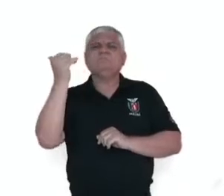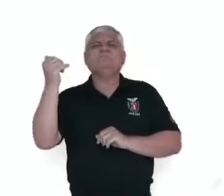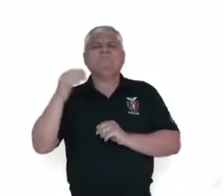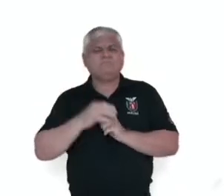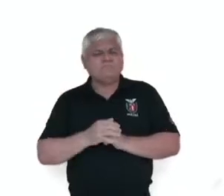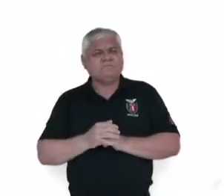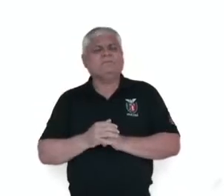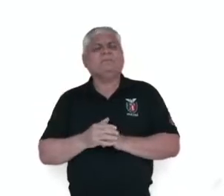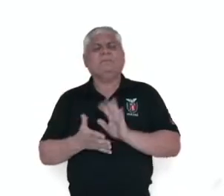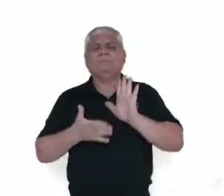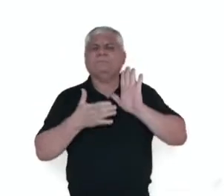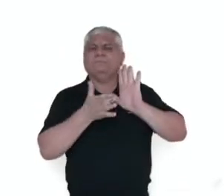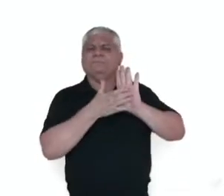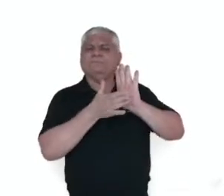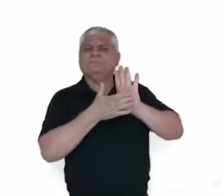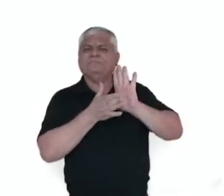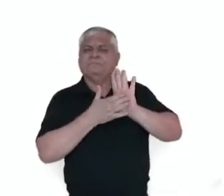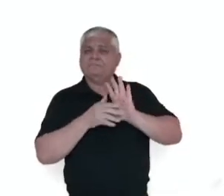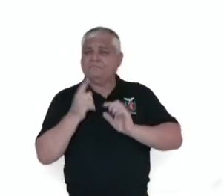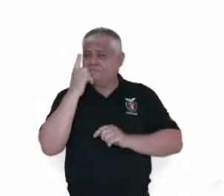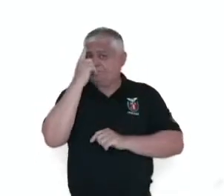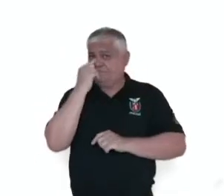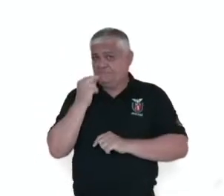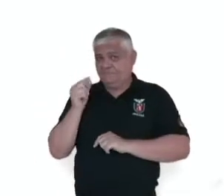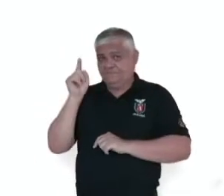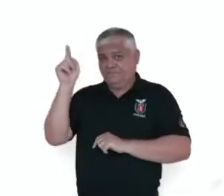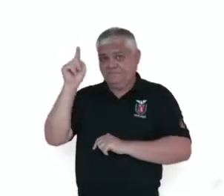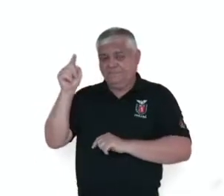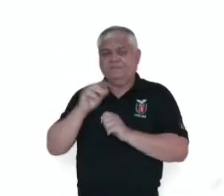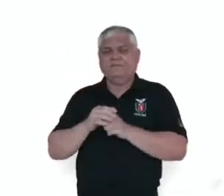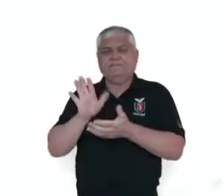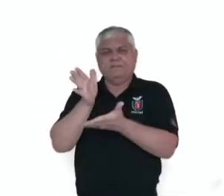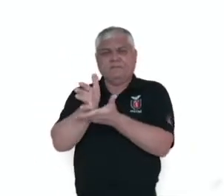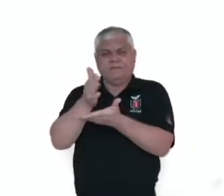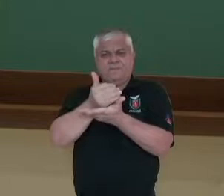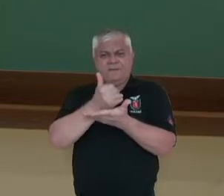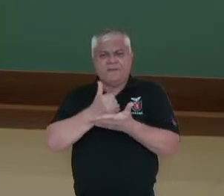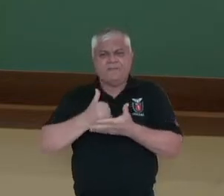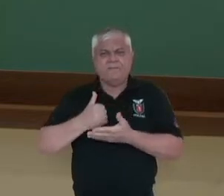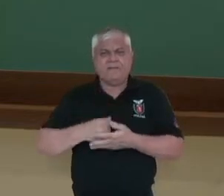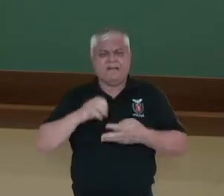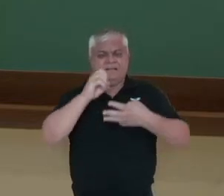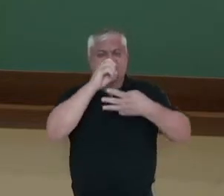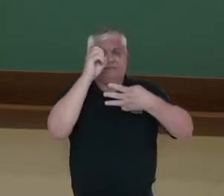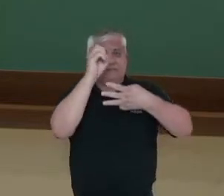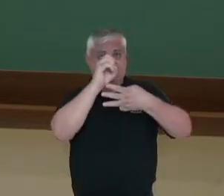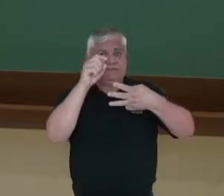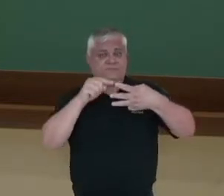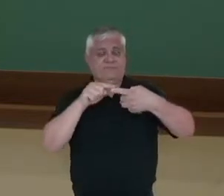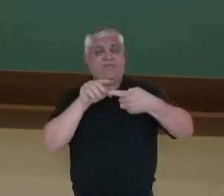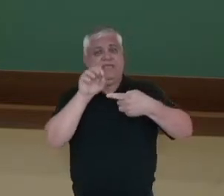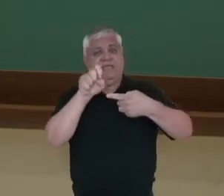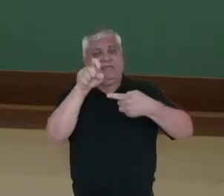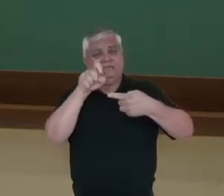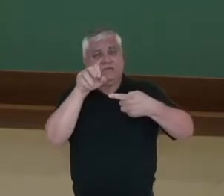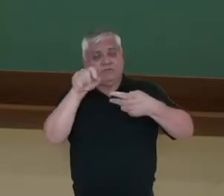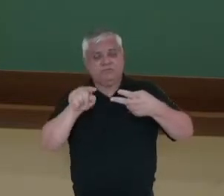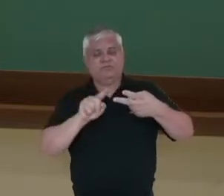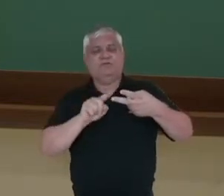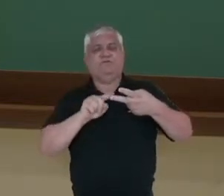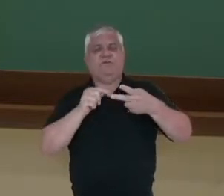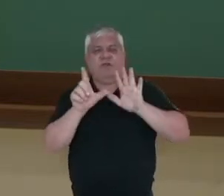pela proposta de Montesquieu de tripartição dos poderes: poder executivo,